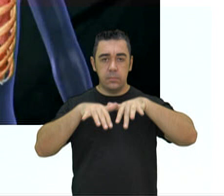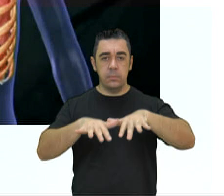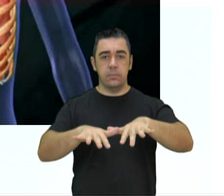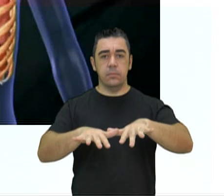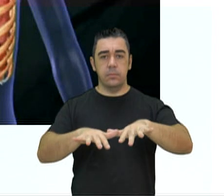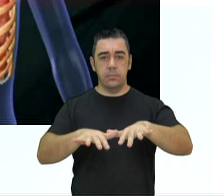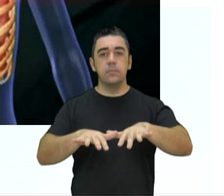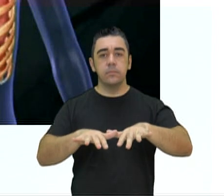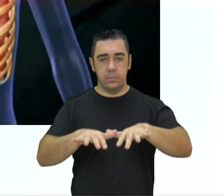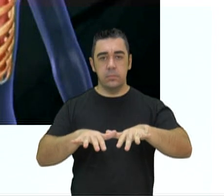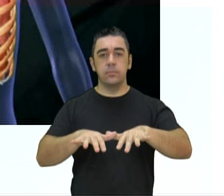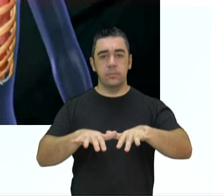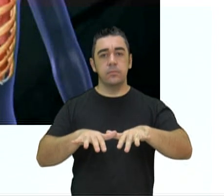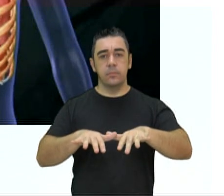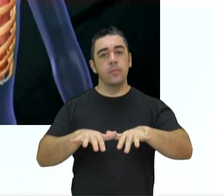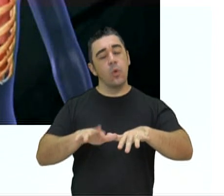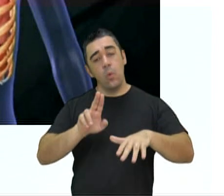enchemos